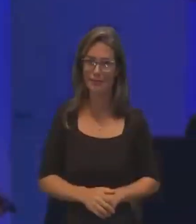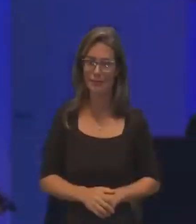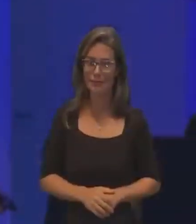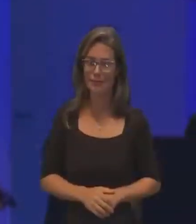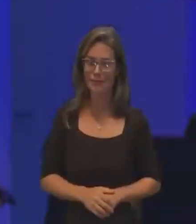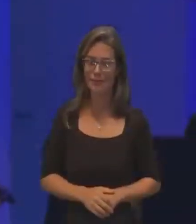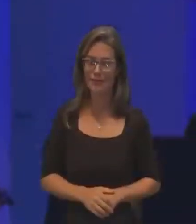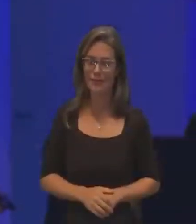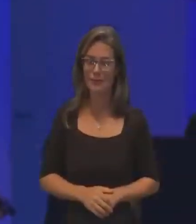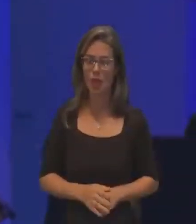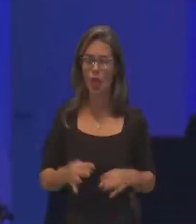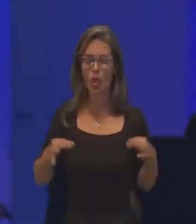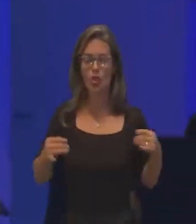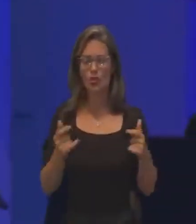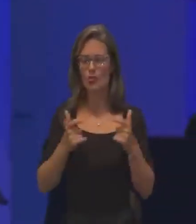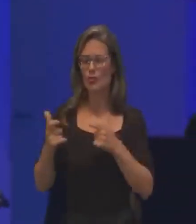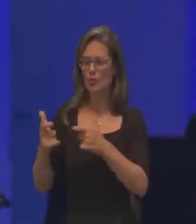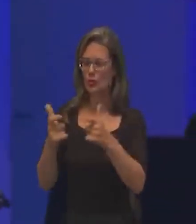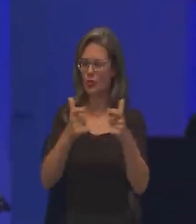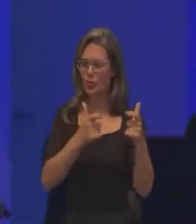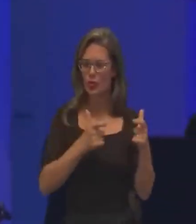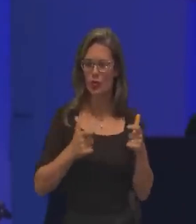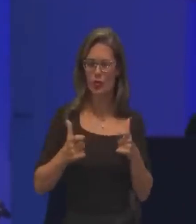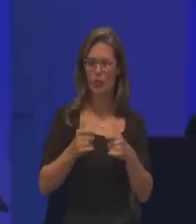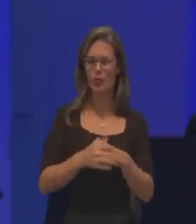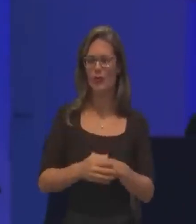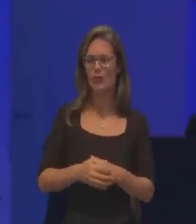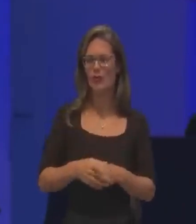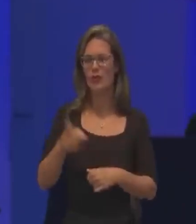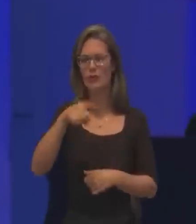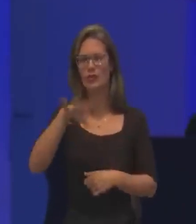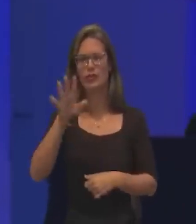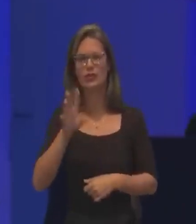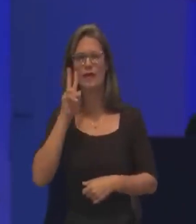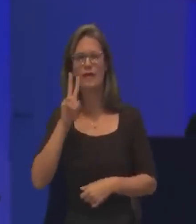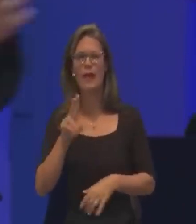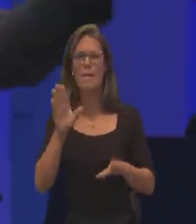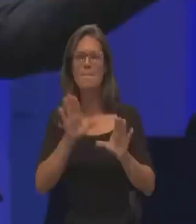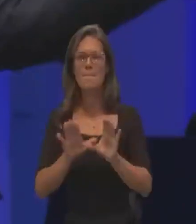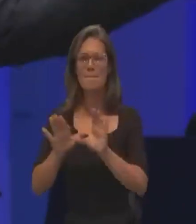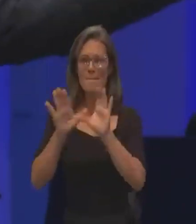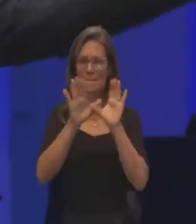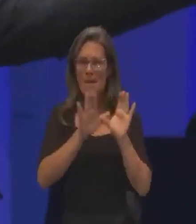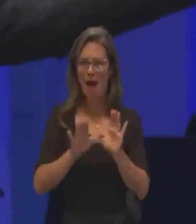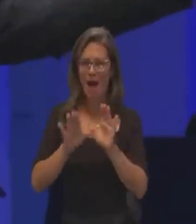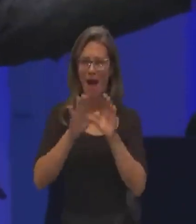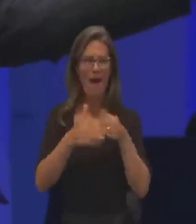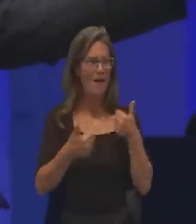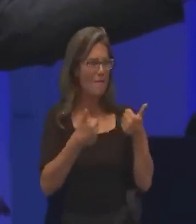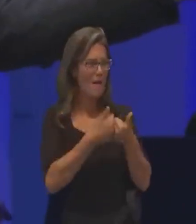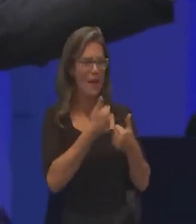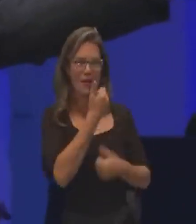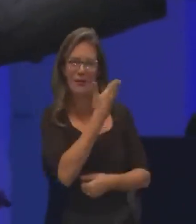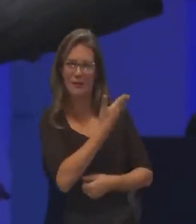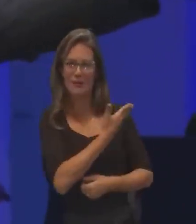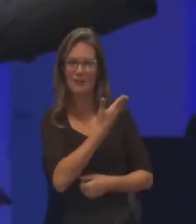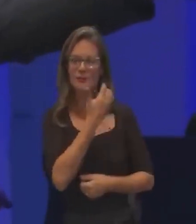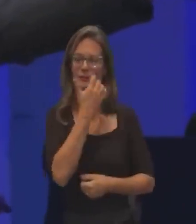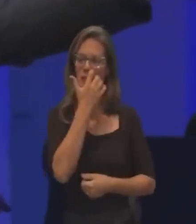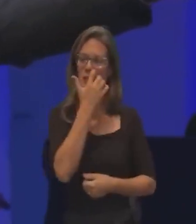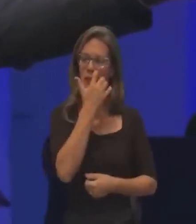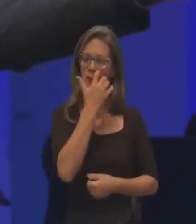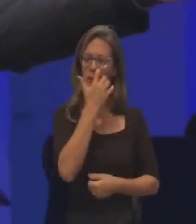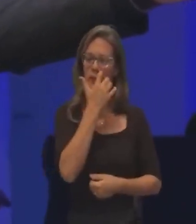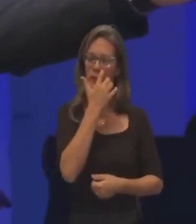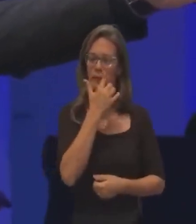Por toda parte. Você certamente já foi nos parques da nossa cidade. O parque que nós temos aqui atrás,